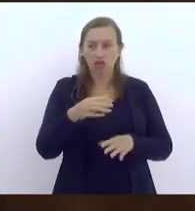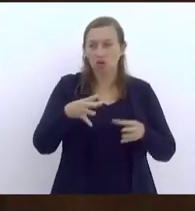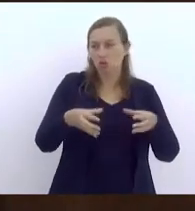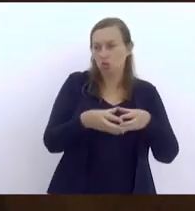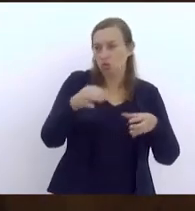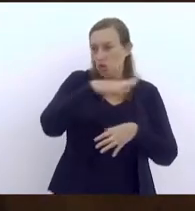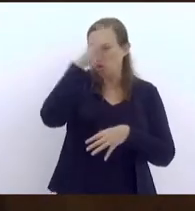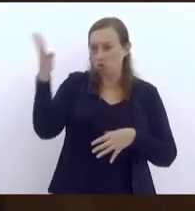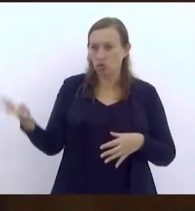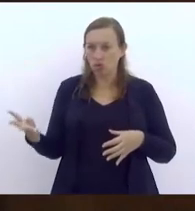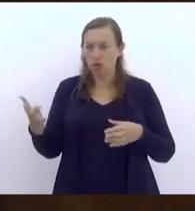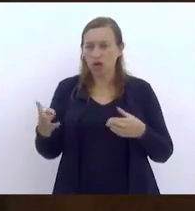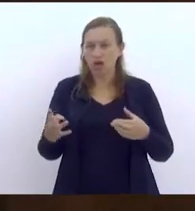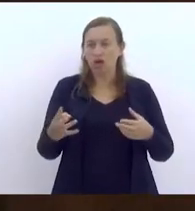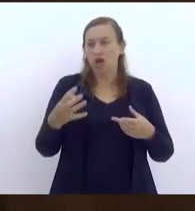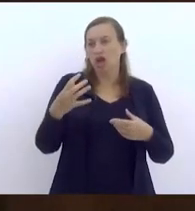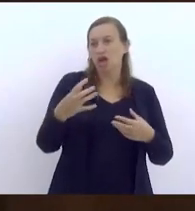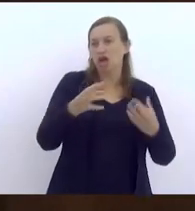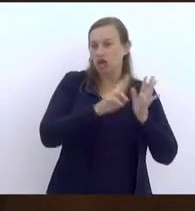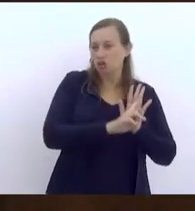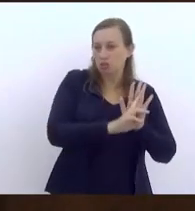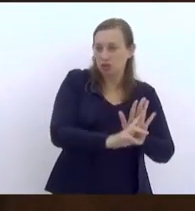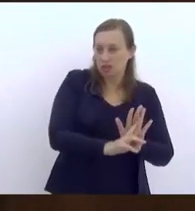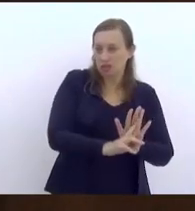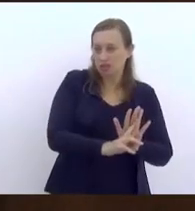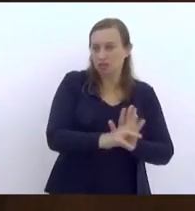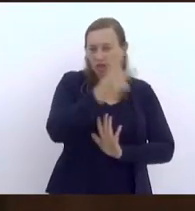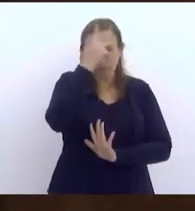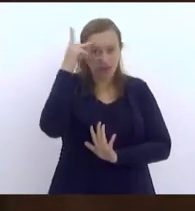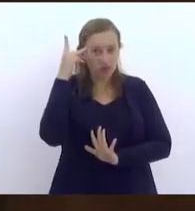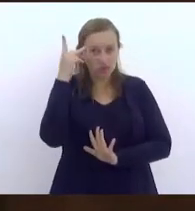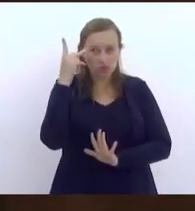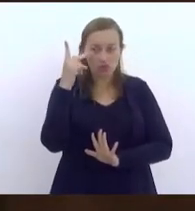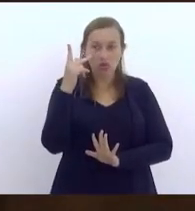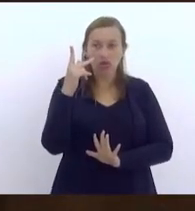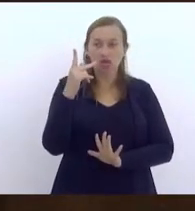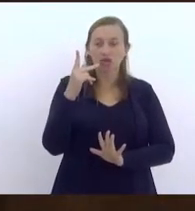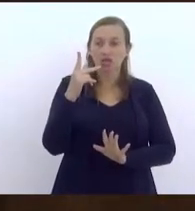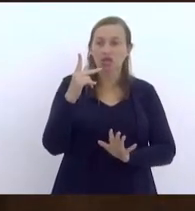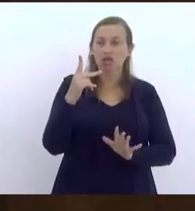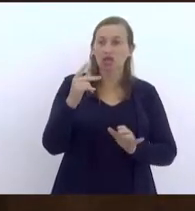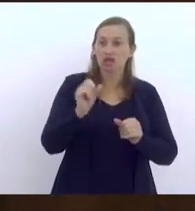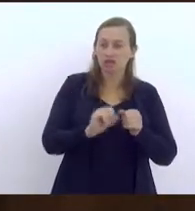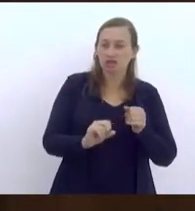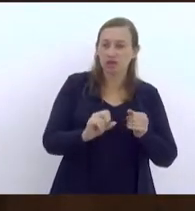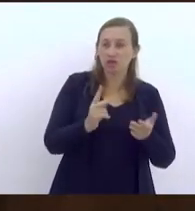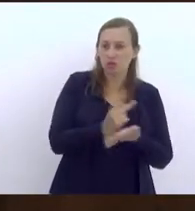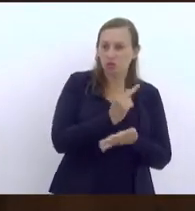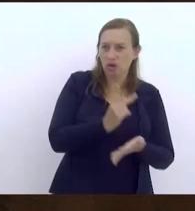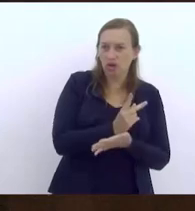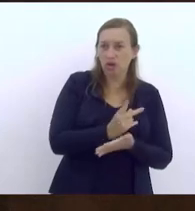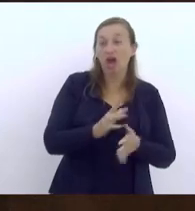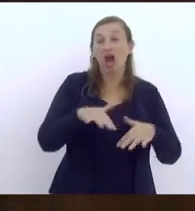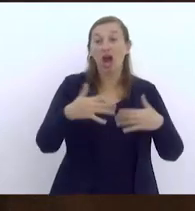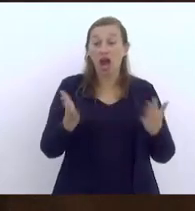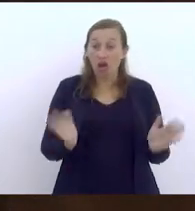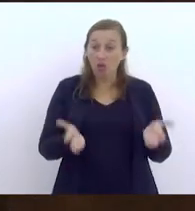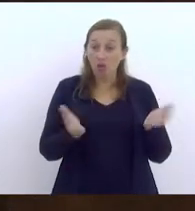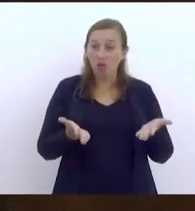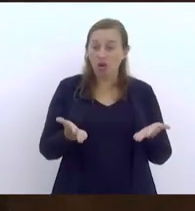o responsável por aquela pessoa que cometeu o vilipêndio. Agora, o que me entristece nesse processo